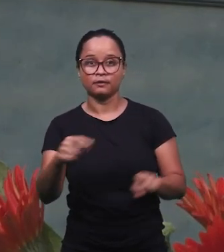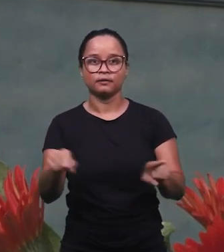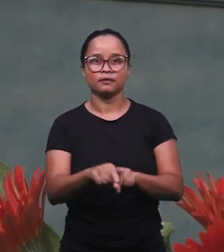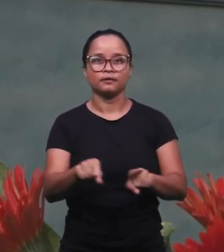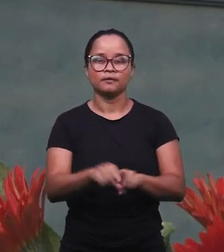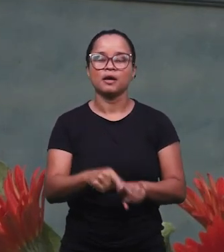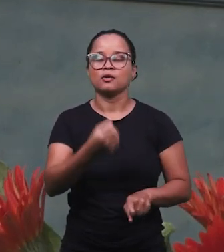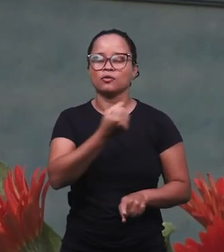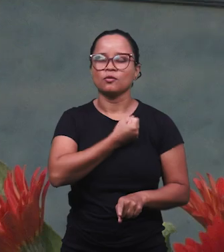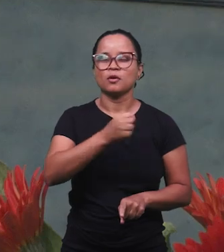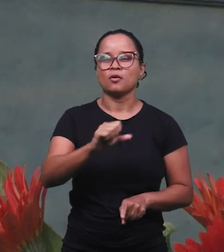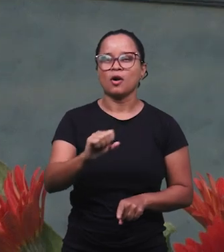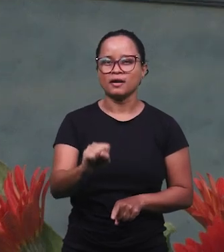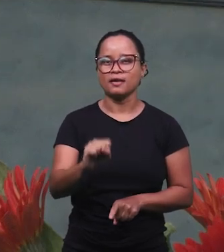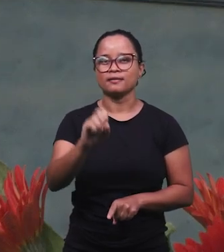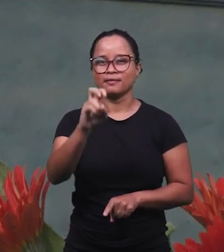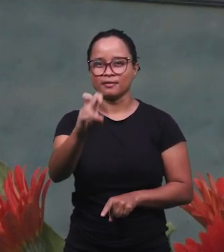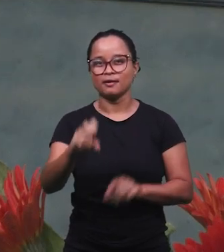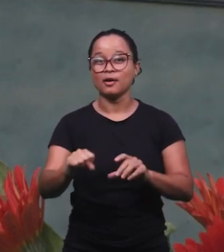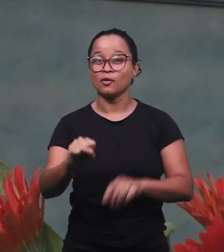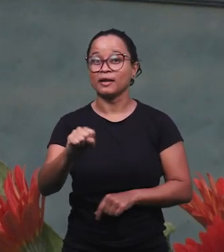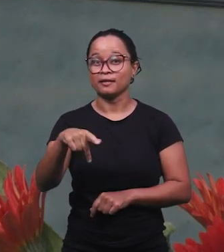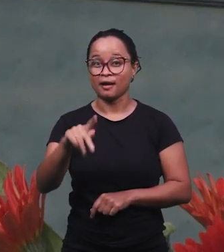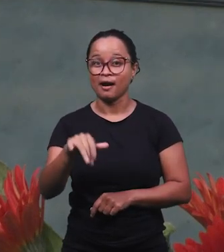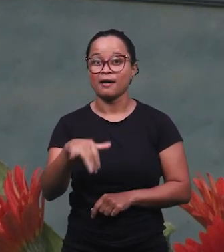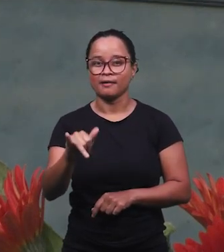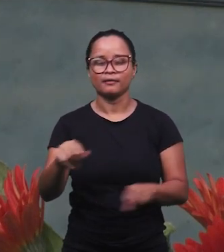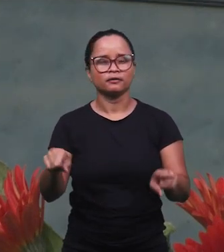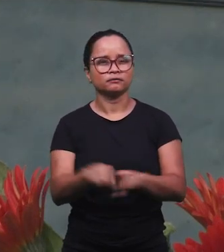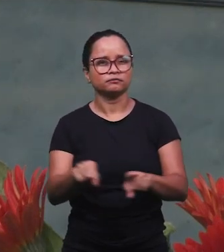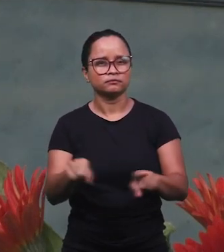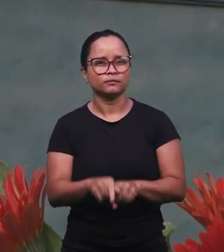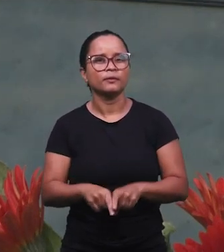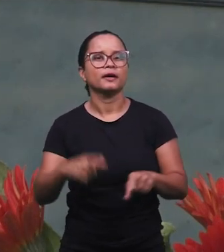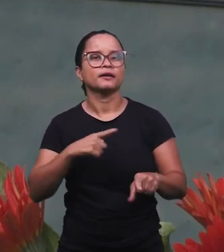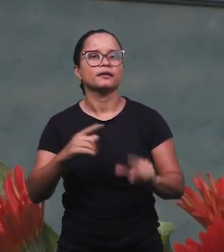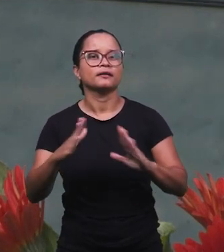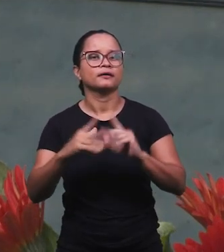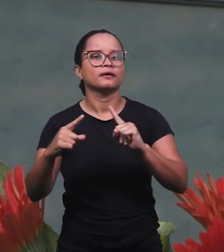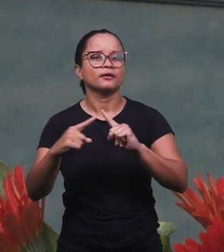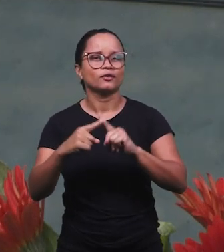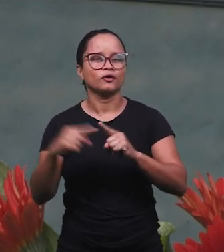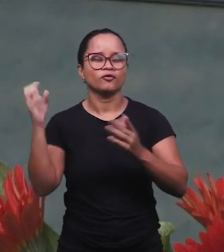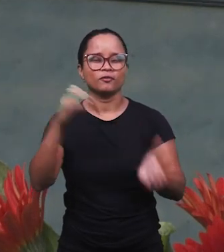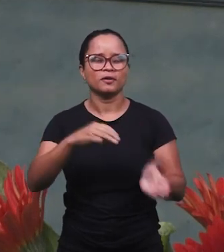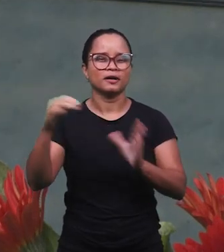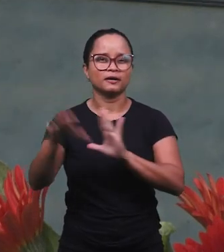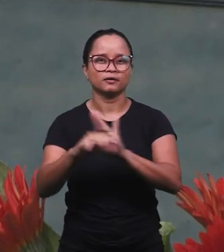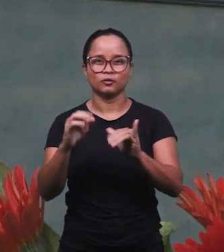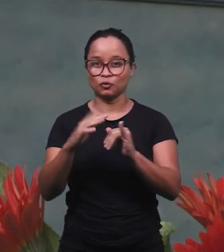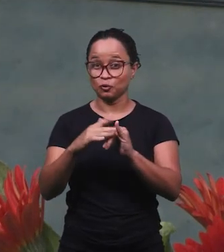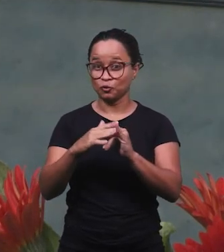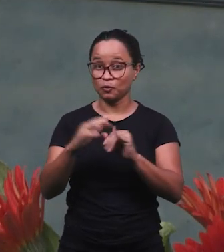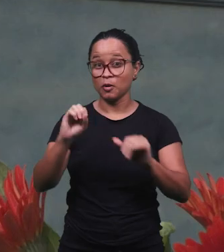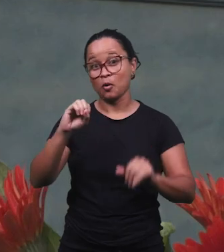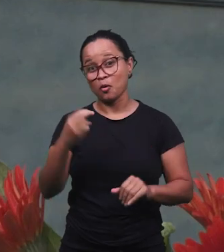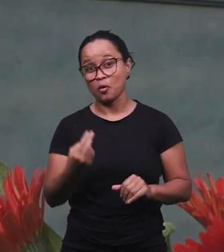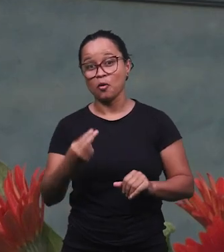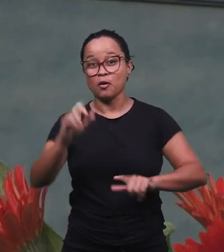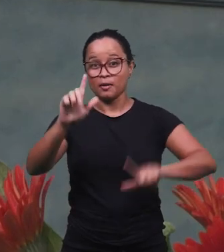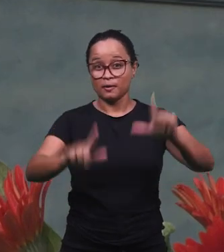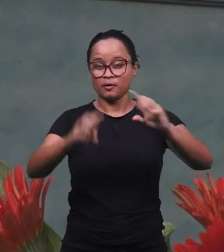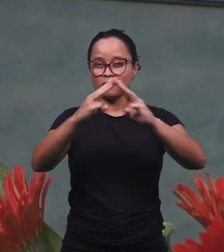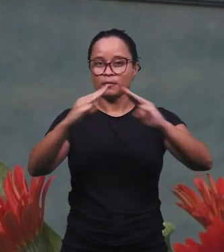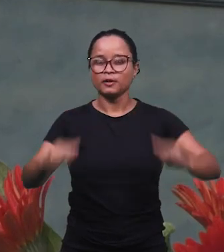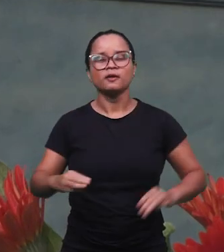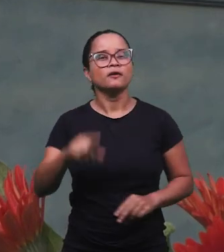85 da Sky Livre, vai ao ar pelo canal da Igreja Cristã Maranata no YouTube ou na TV Manaim. Você escolhe onde